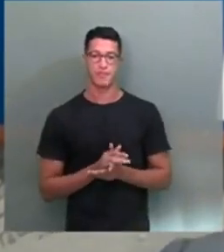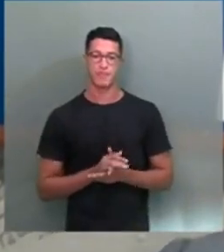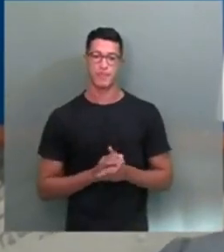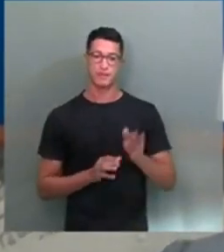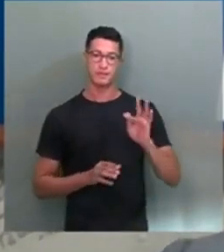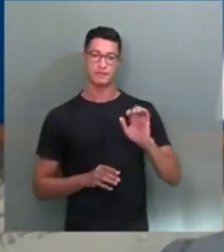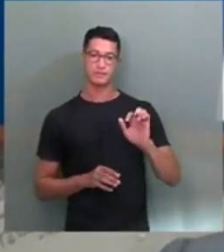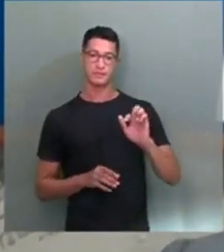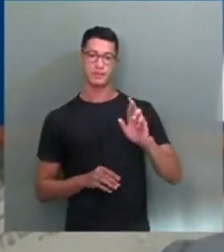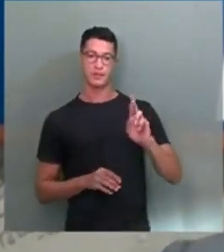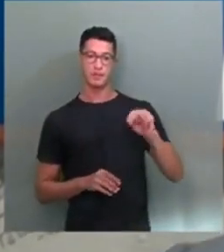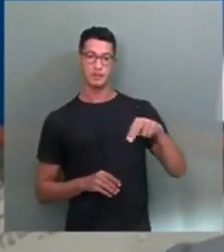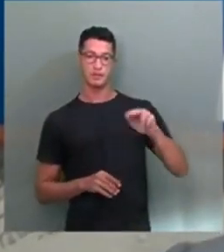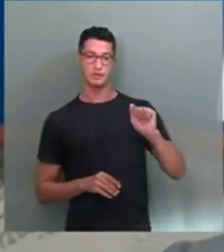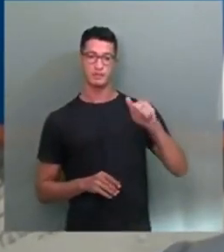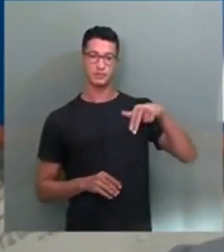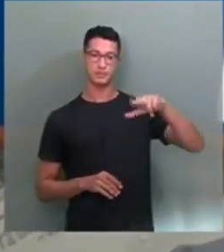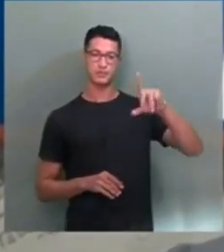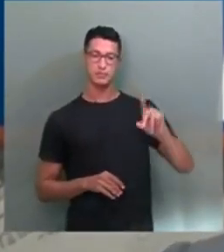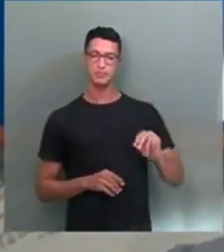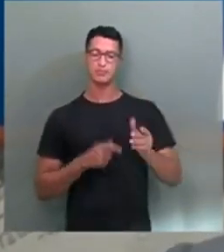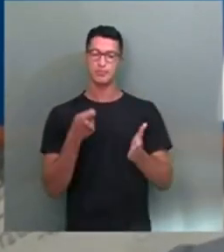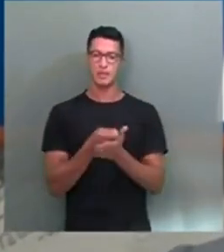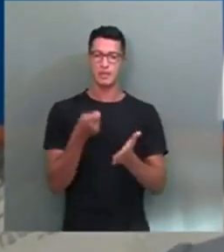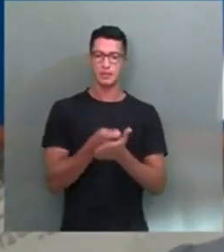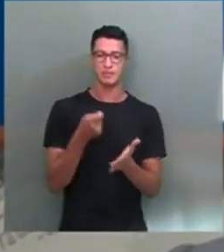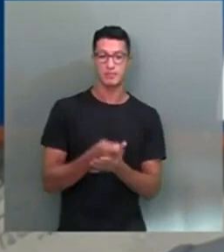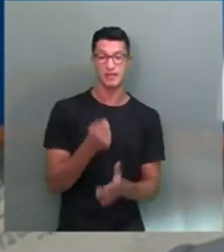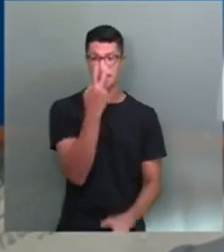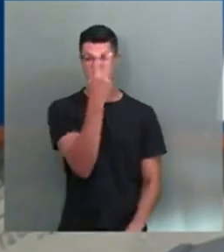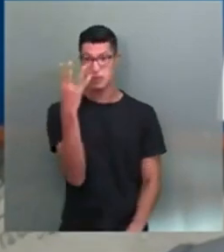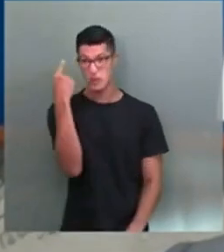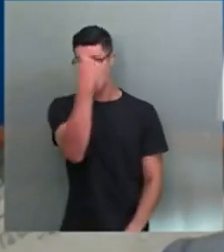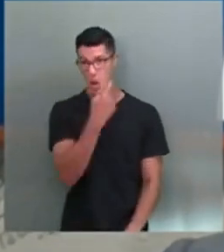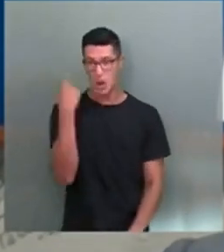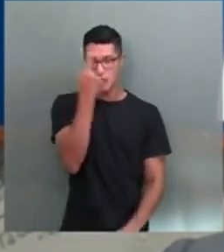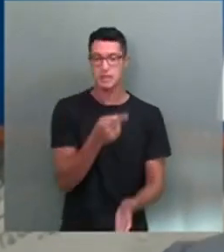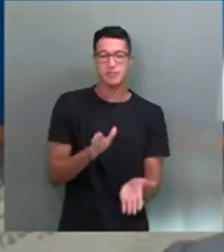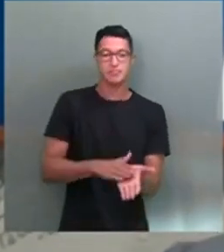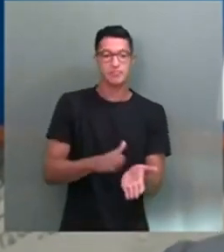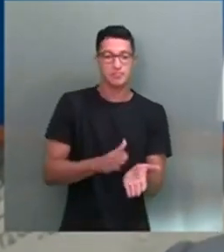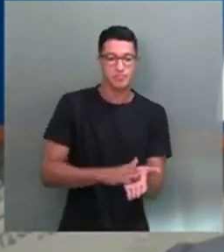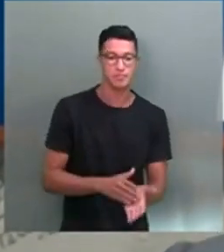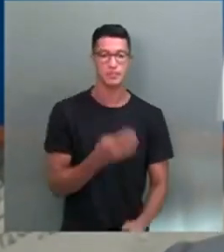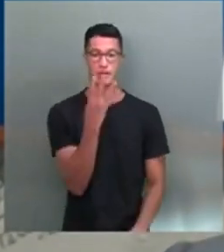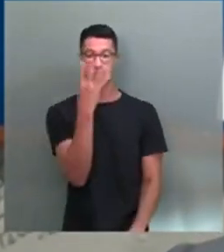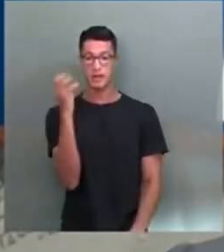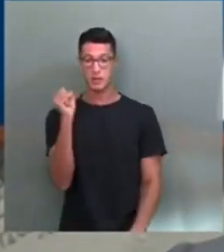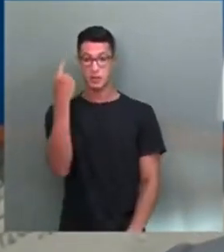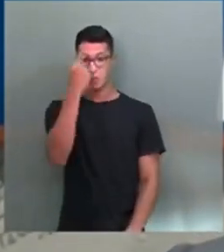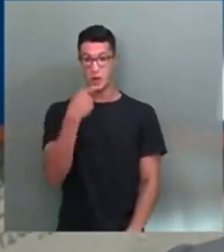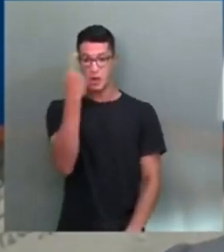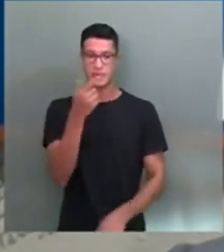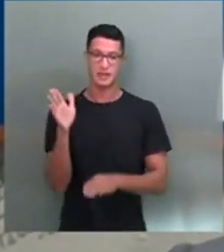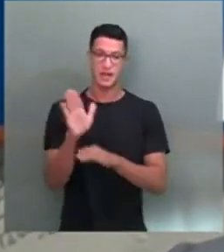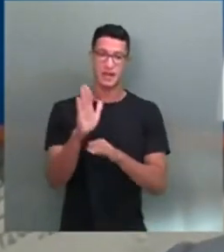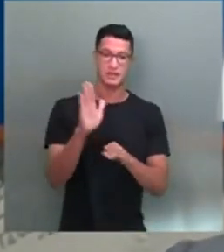Fernando cobrava muito, 24 horas cobrando, 48 horas